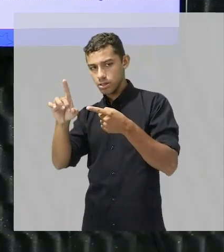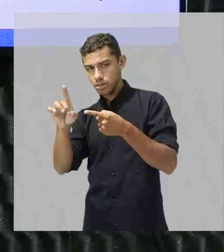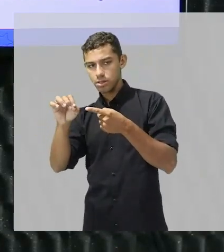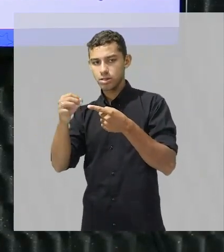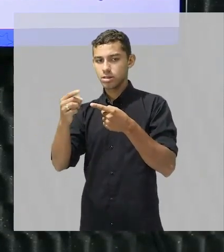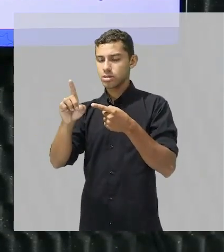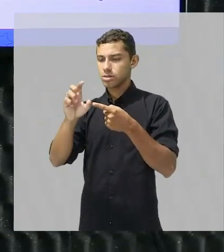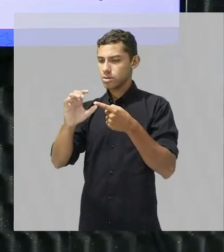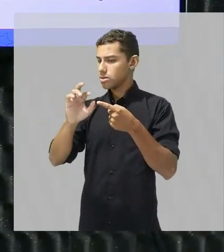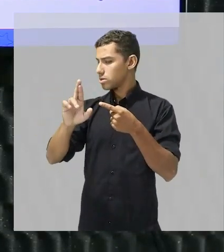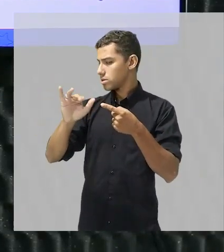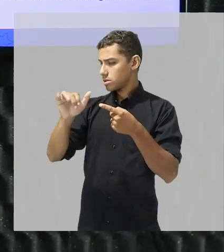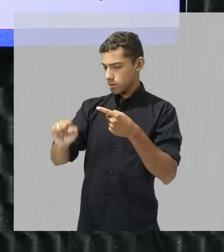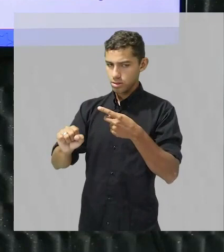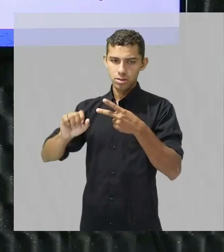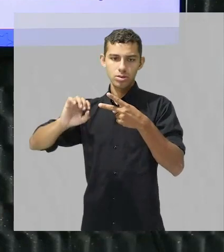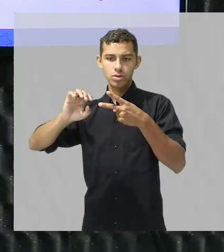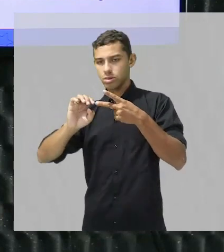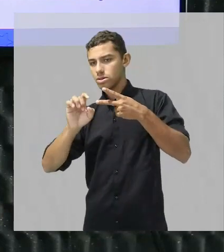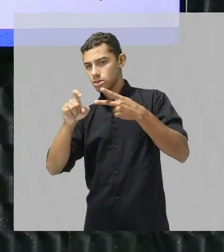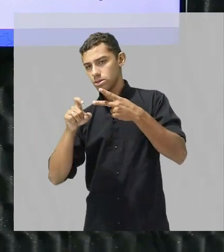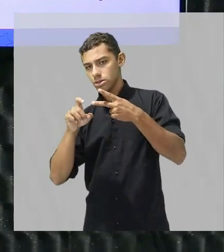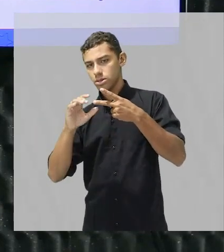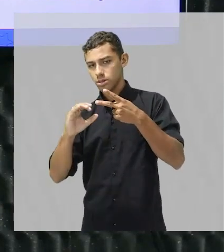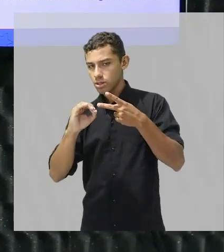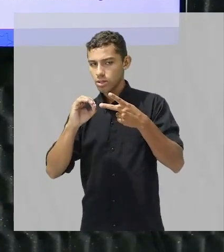ou exócrinas? Gente,